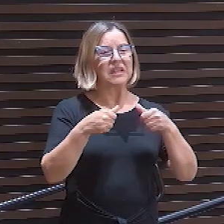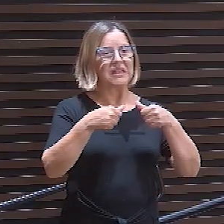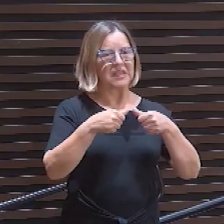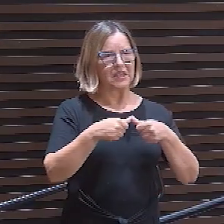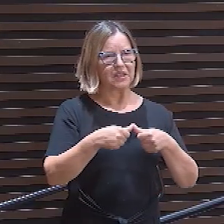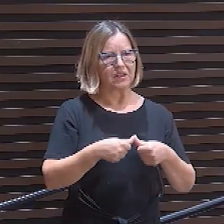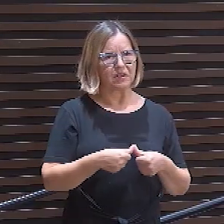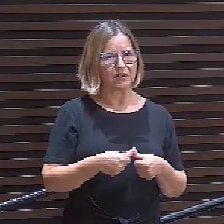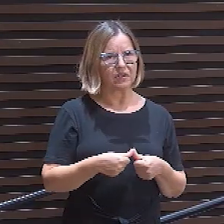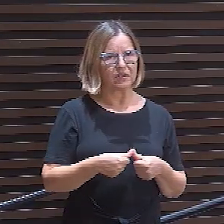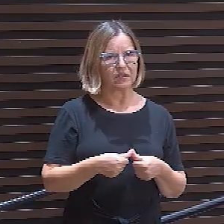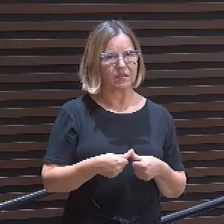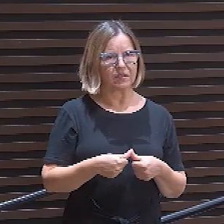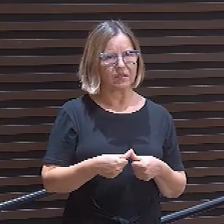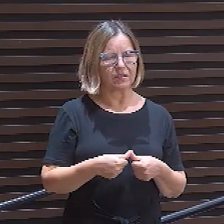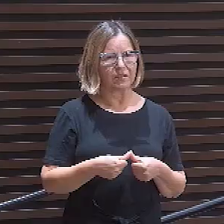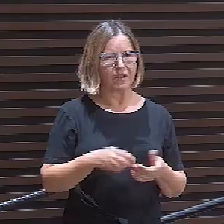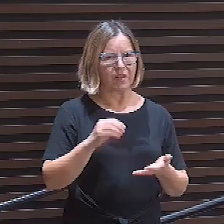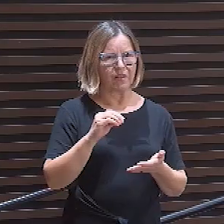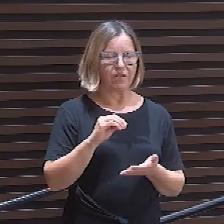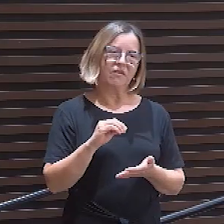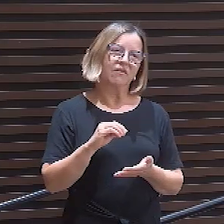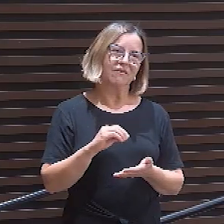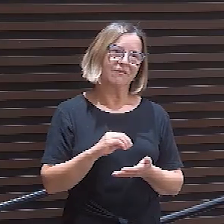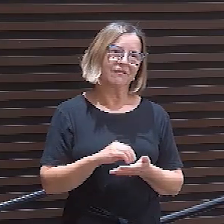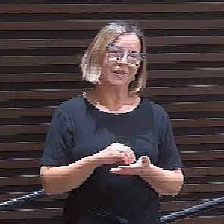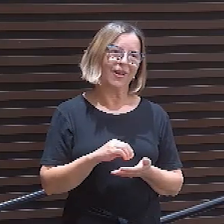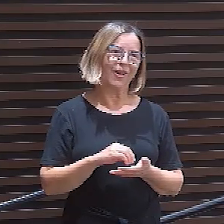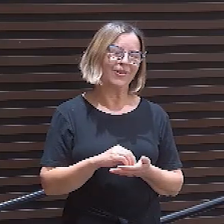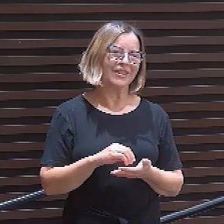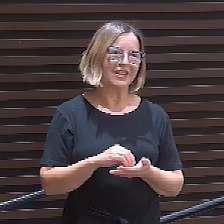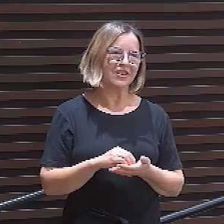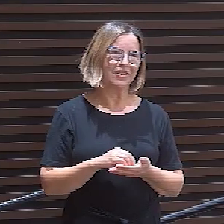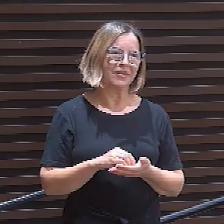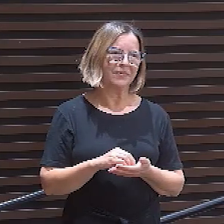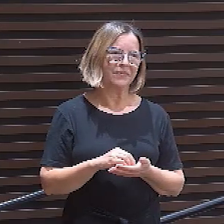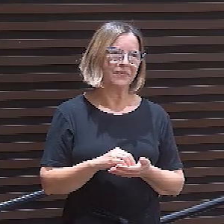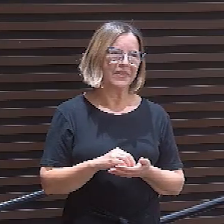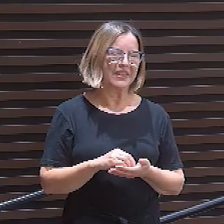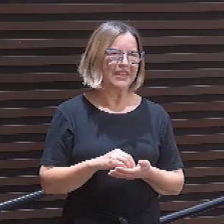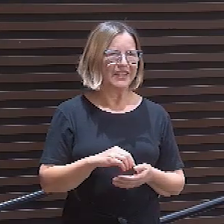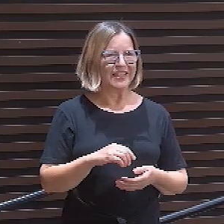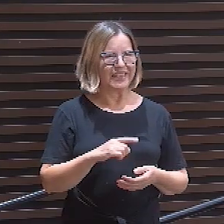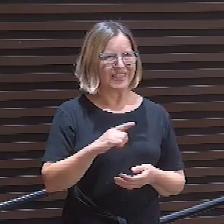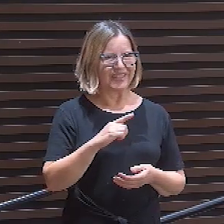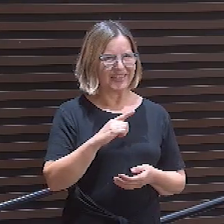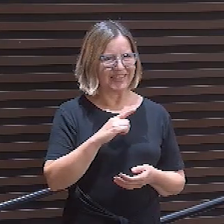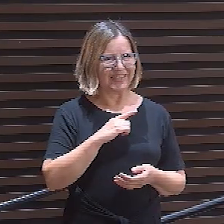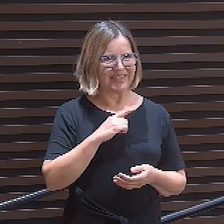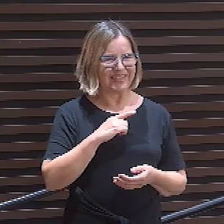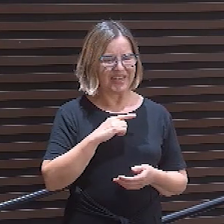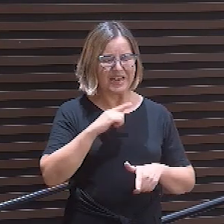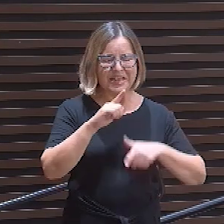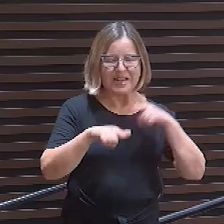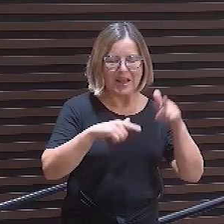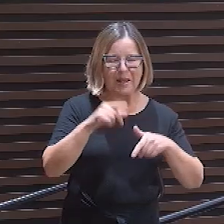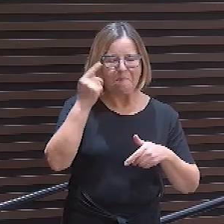é falta de terapia. É falta de ter uma pia cheia de